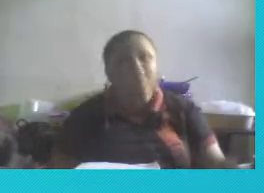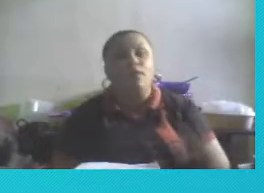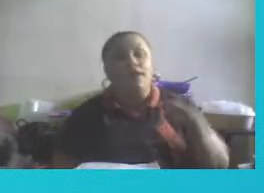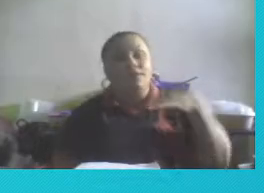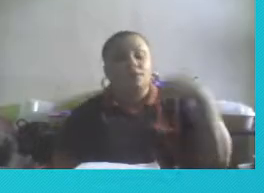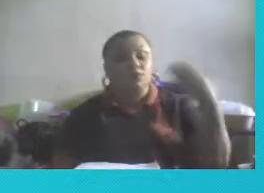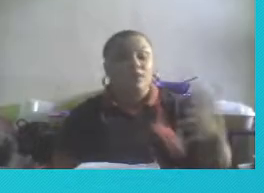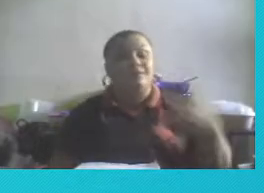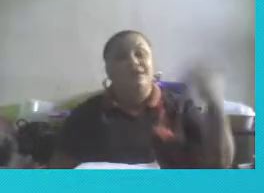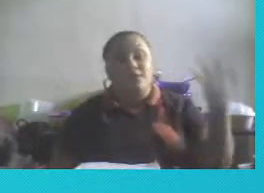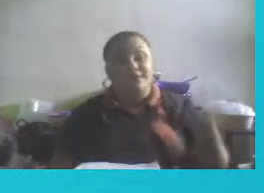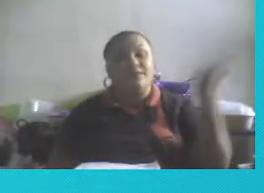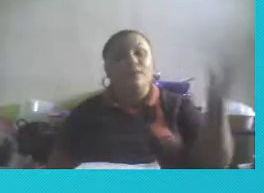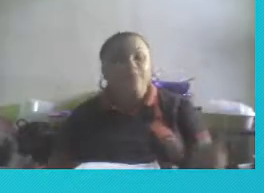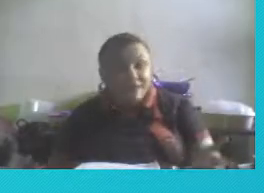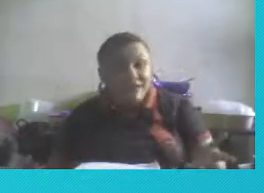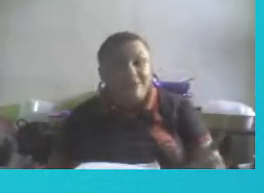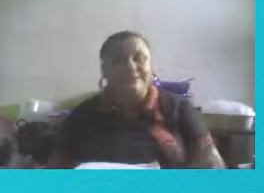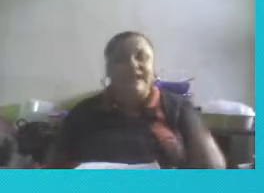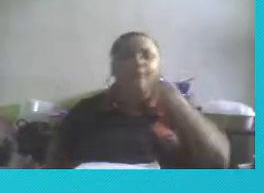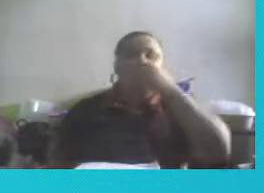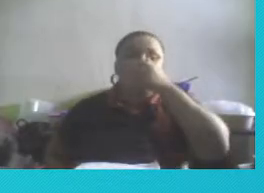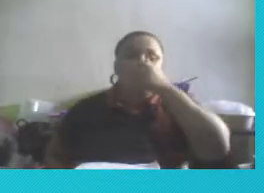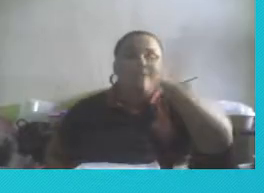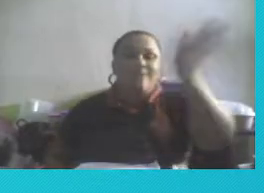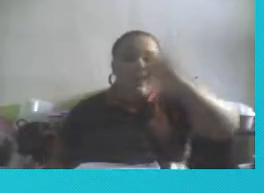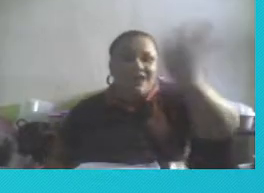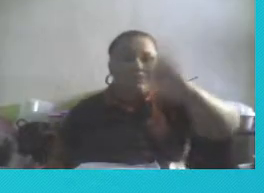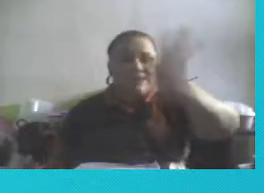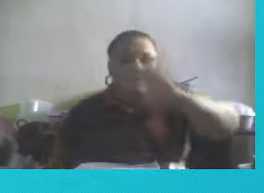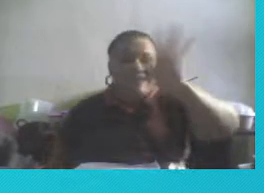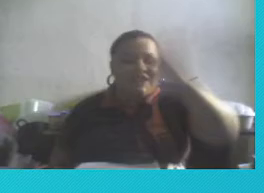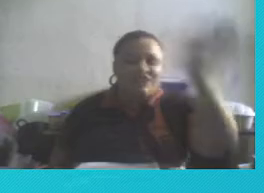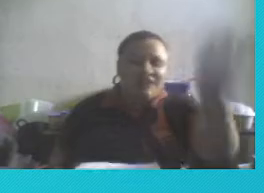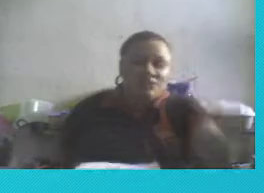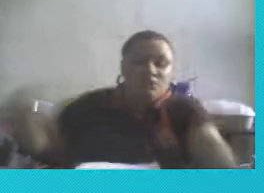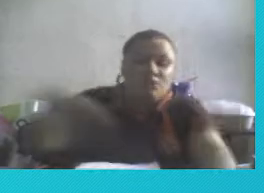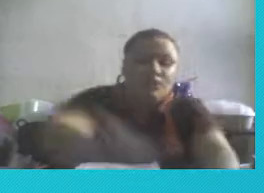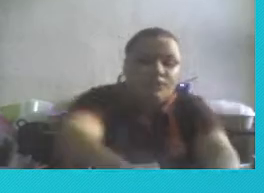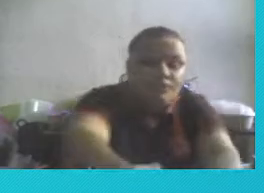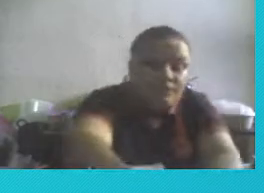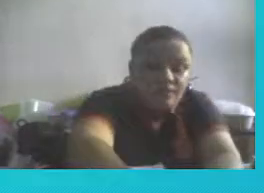falar porque essa é uma doença causada por vírus, né? Beijos e até já já no grupo.